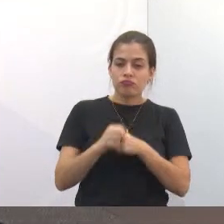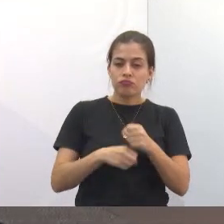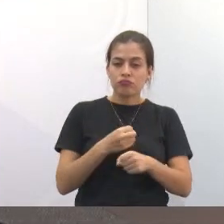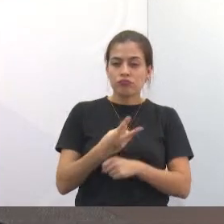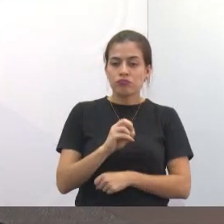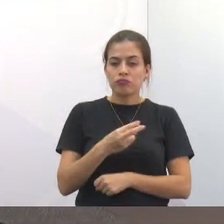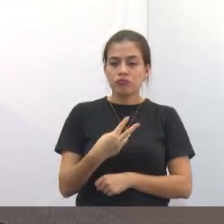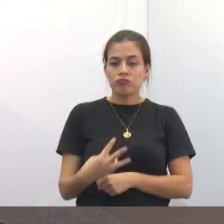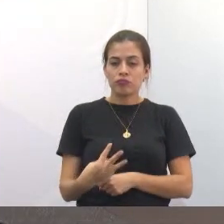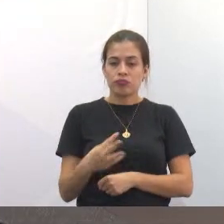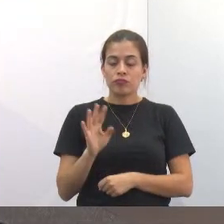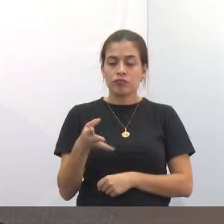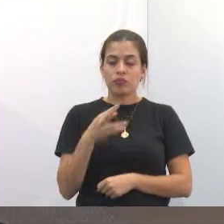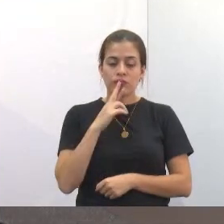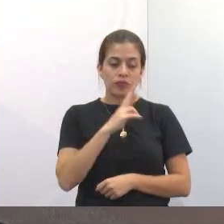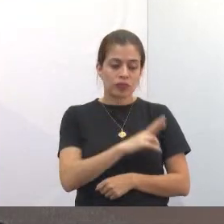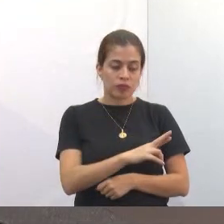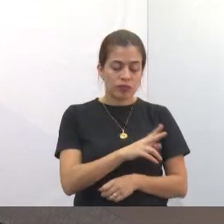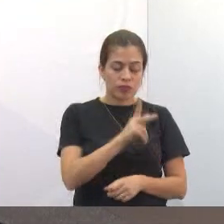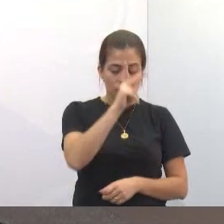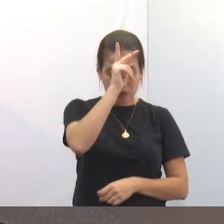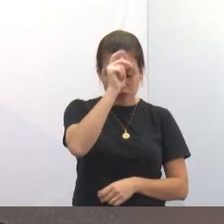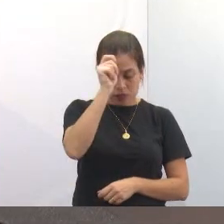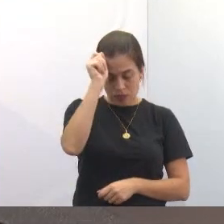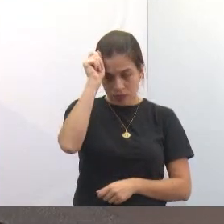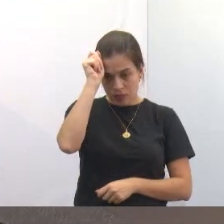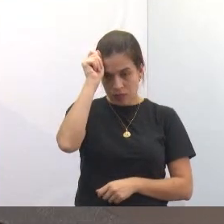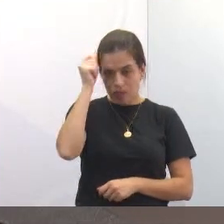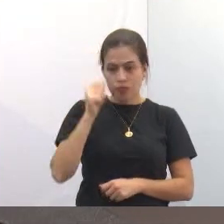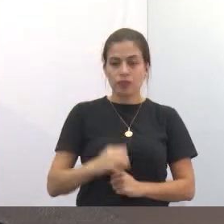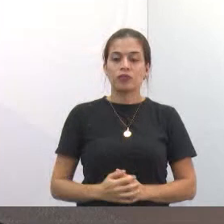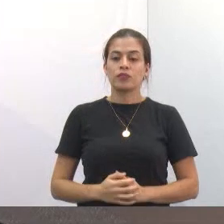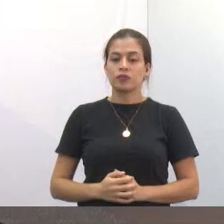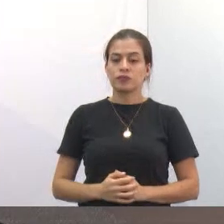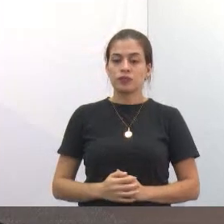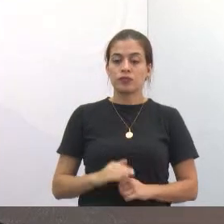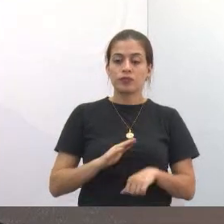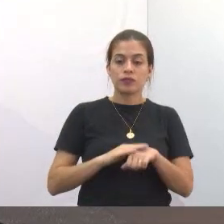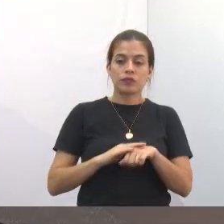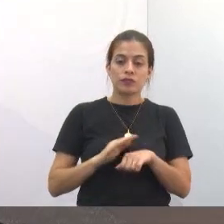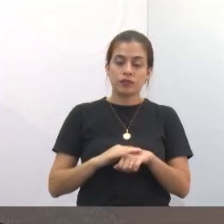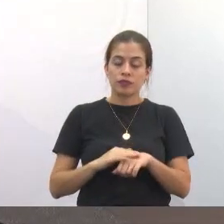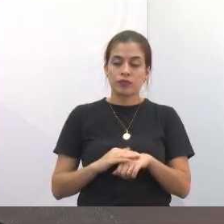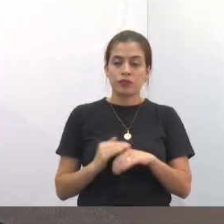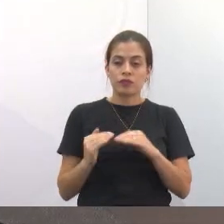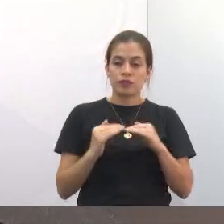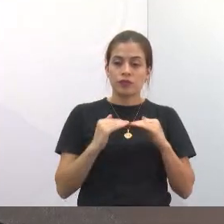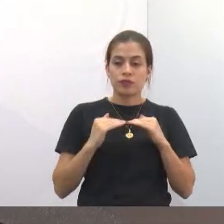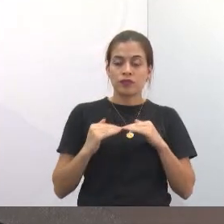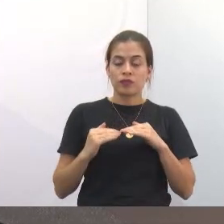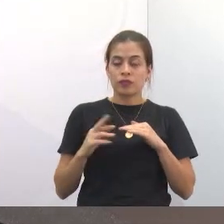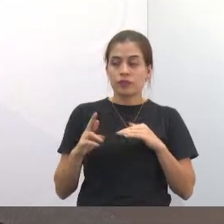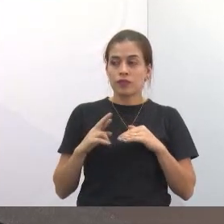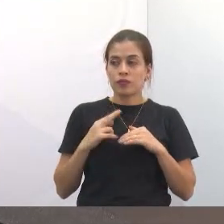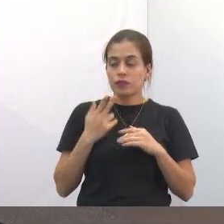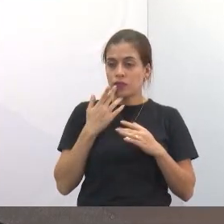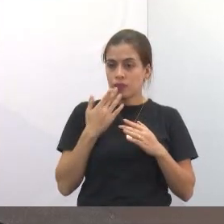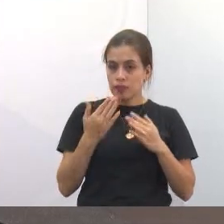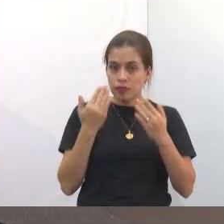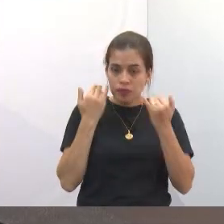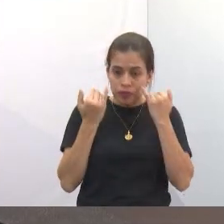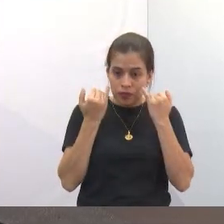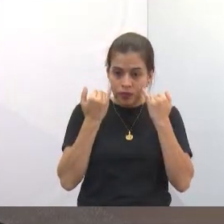já houve sido respondido pela Prefeitura que eu faria conforme a resposta de nossos pedidos de